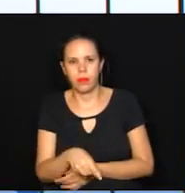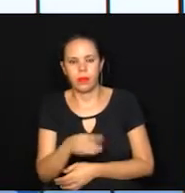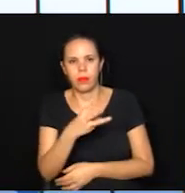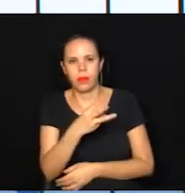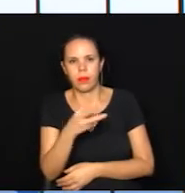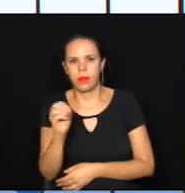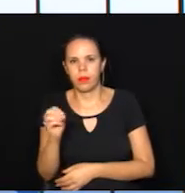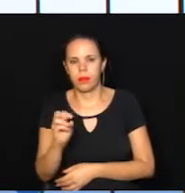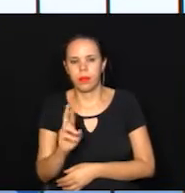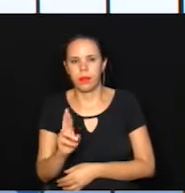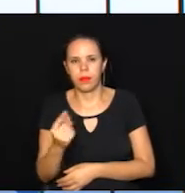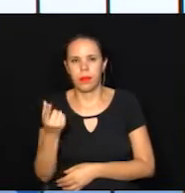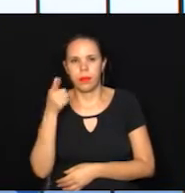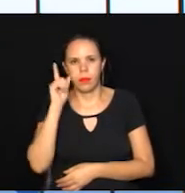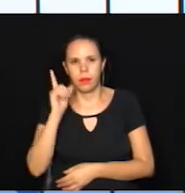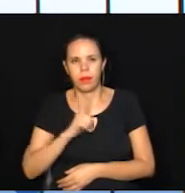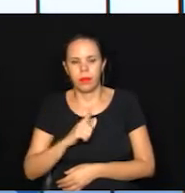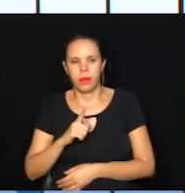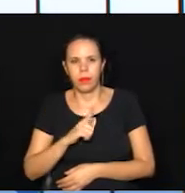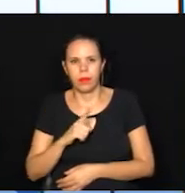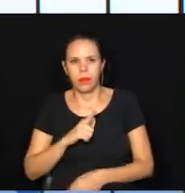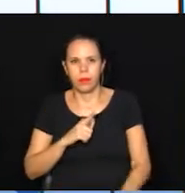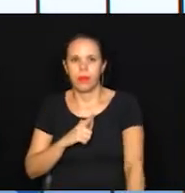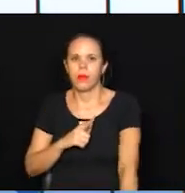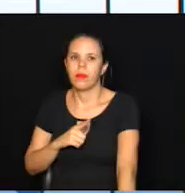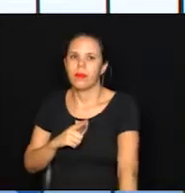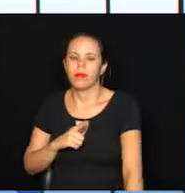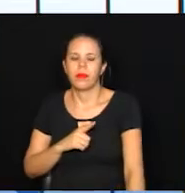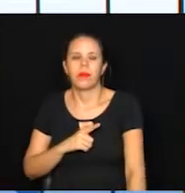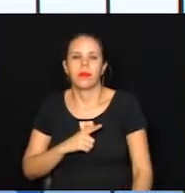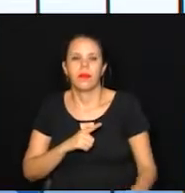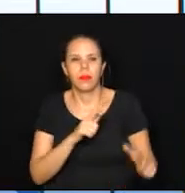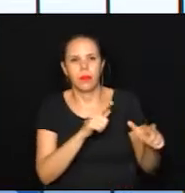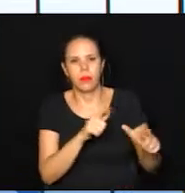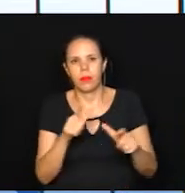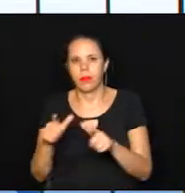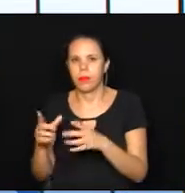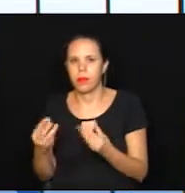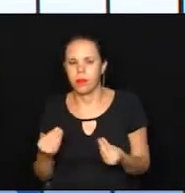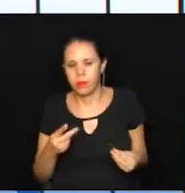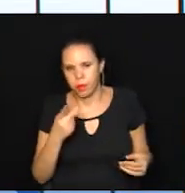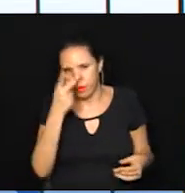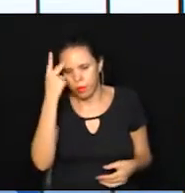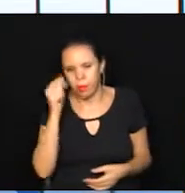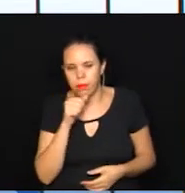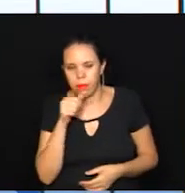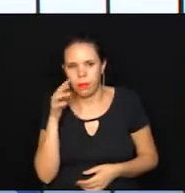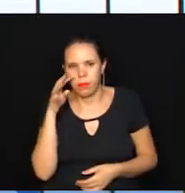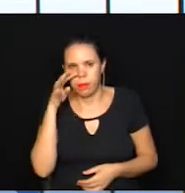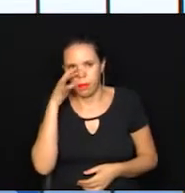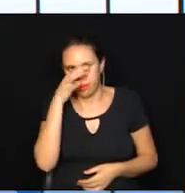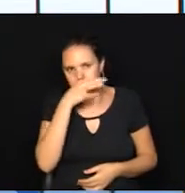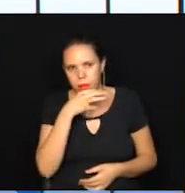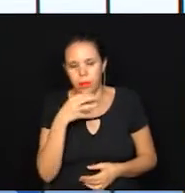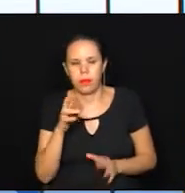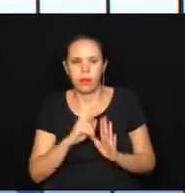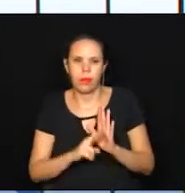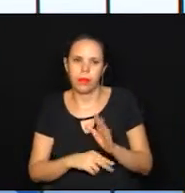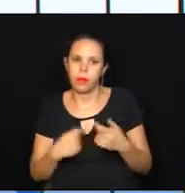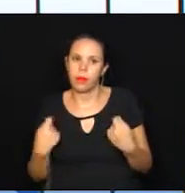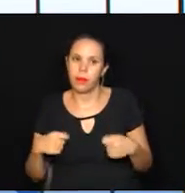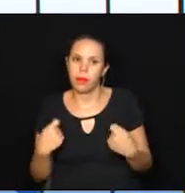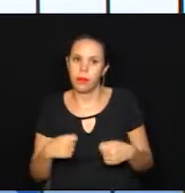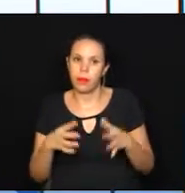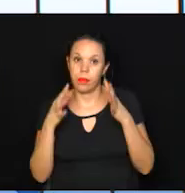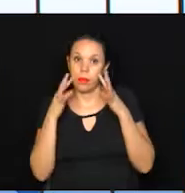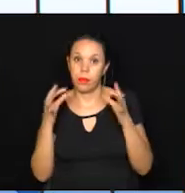3.030. Ontem a gente já teve fiscalização em vários locais, muita gente ainda descumprindo, então é preciso que a gente